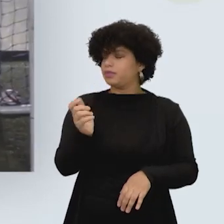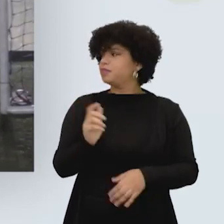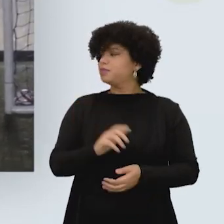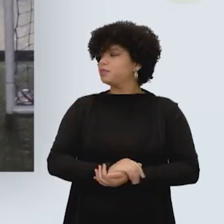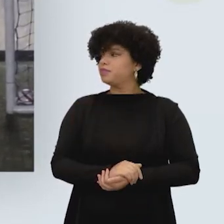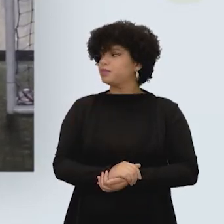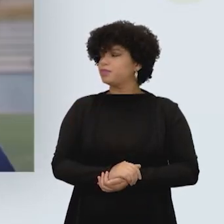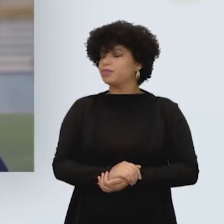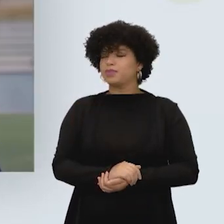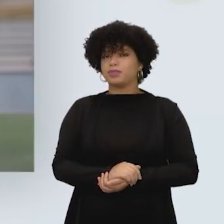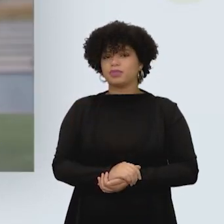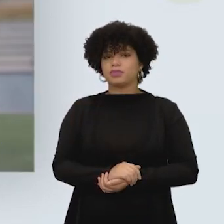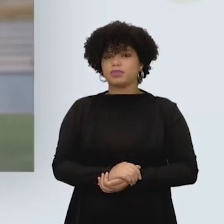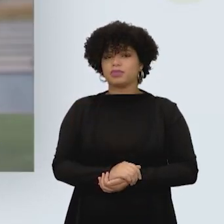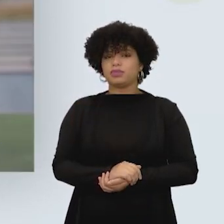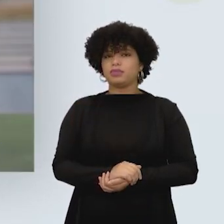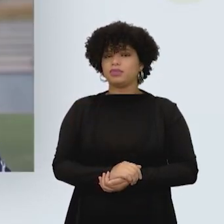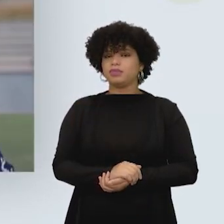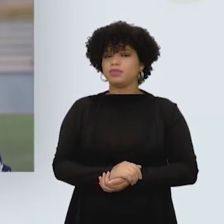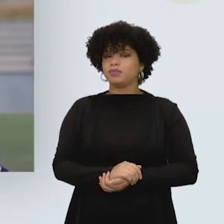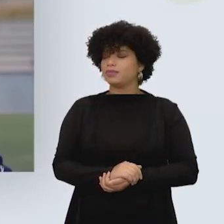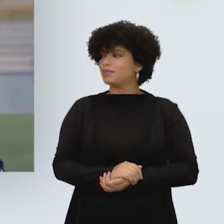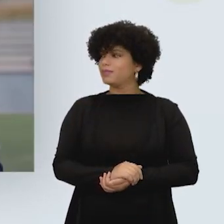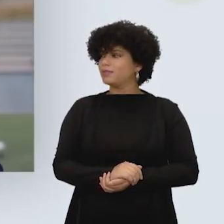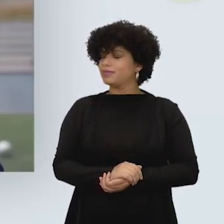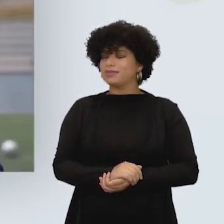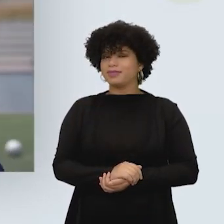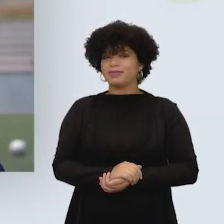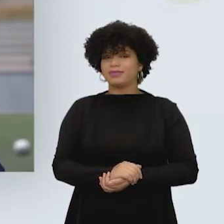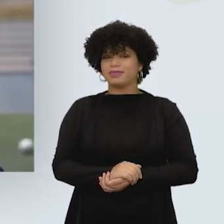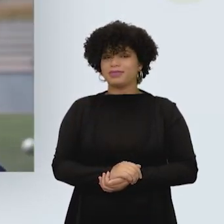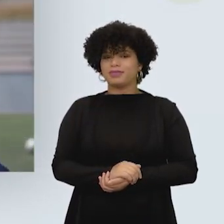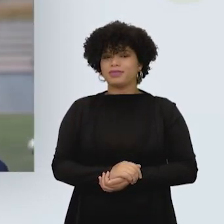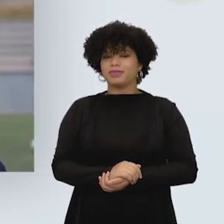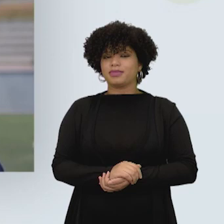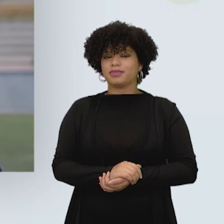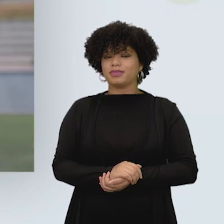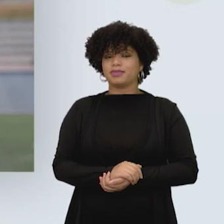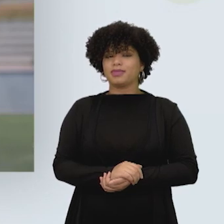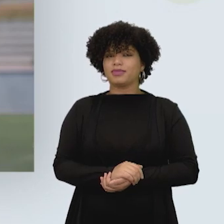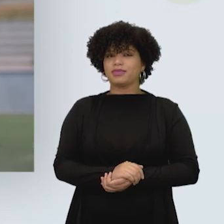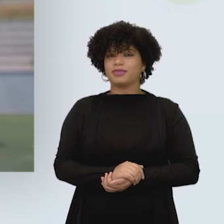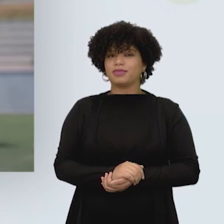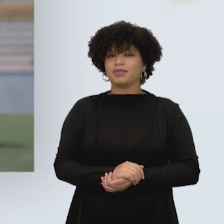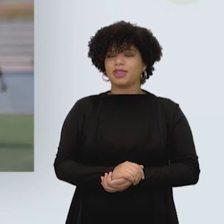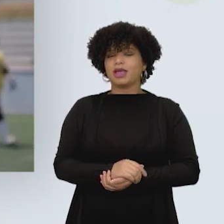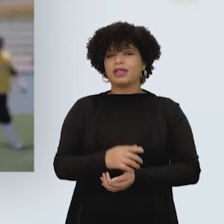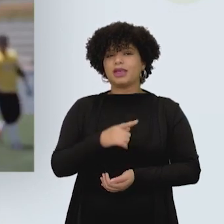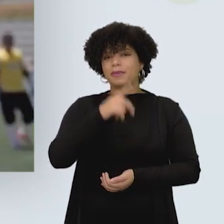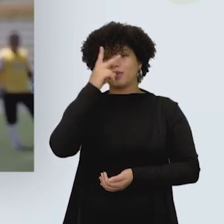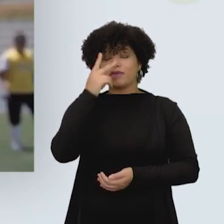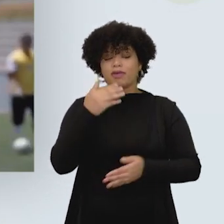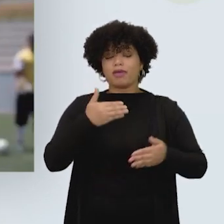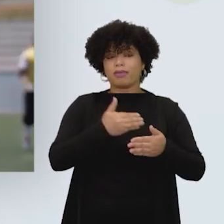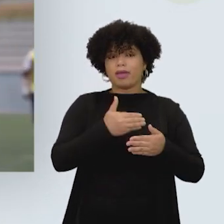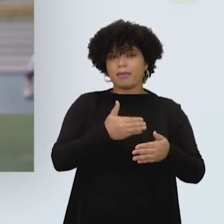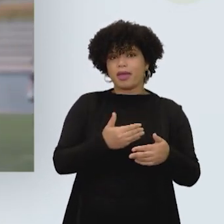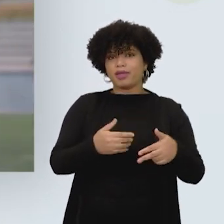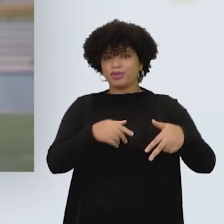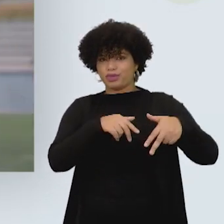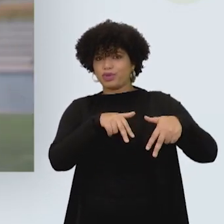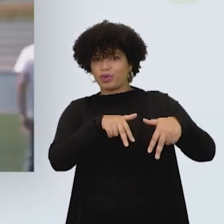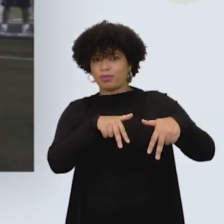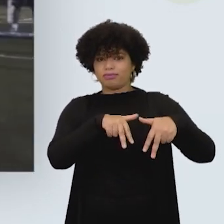caminhão. Calma, Marquinhos. Mesma coisa, o chamador, ele orienta, um ataque vem, ele avisa, só tem um marcador, tem 2 marcadores, então isso